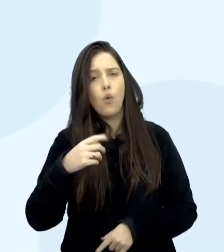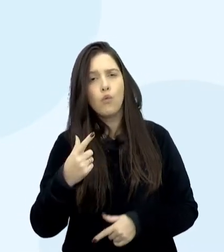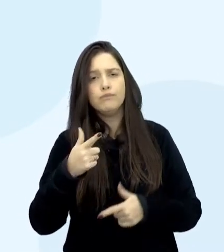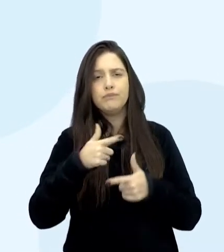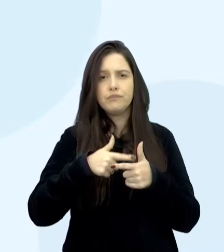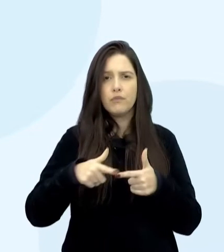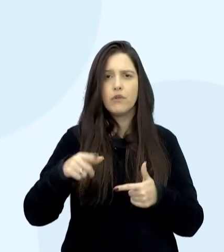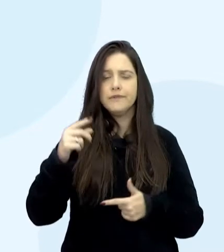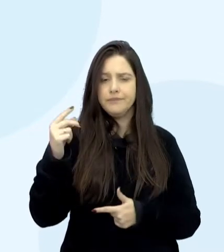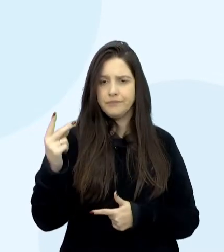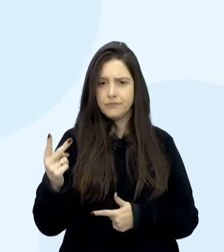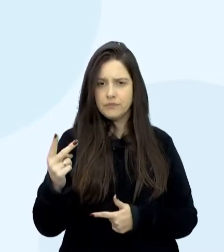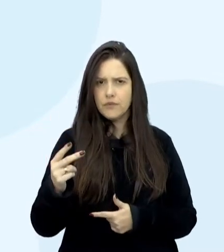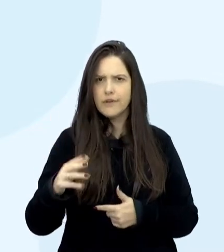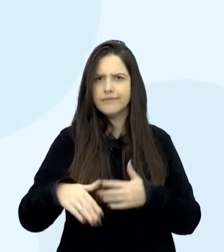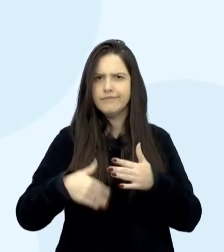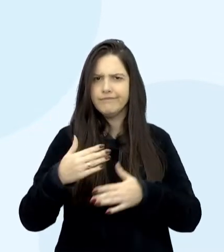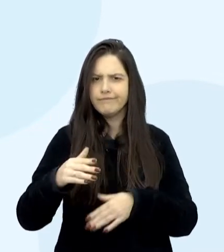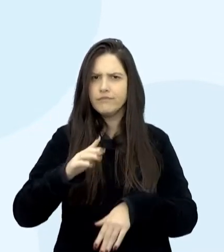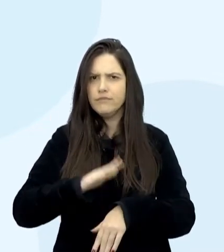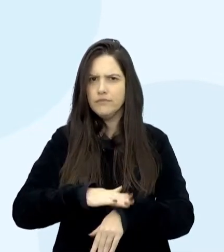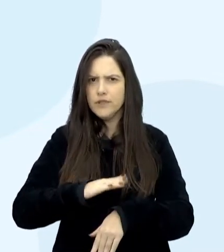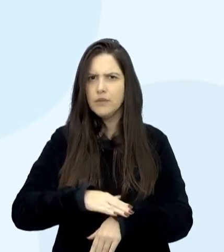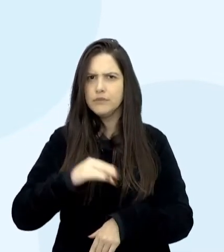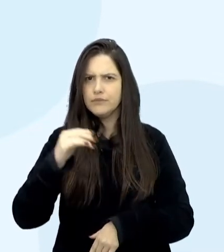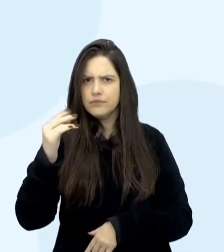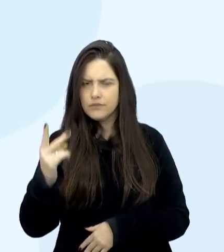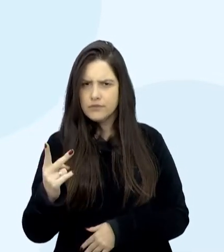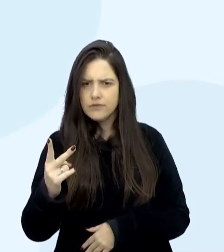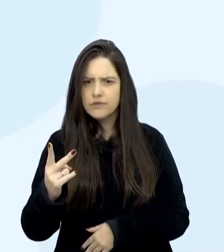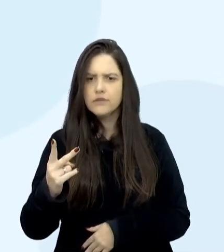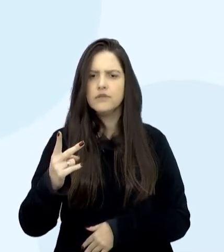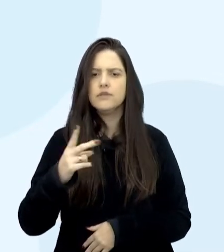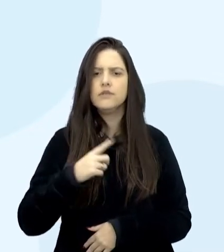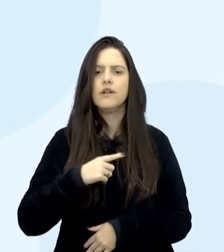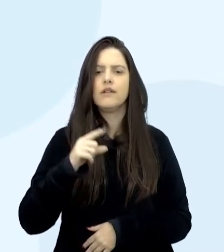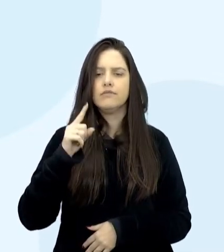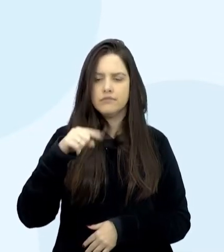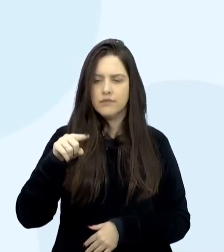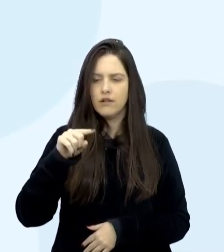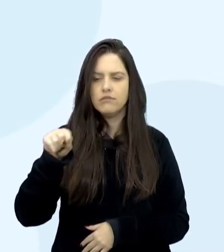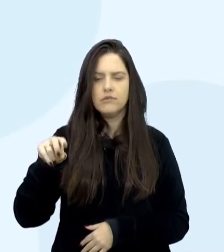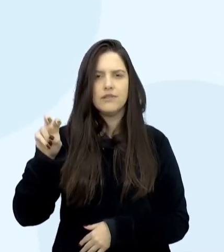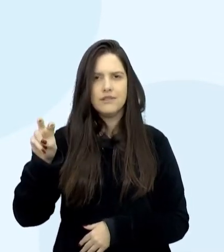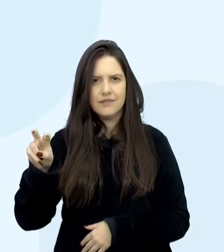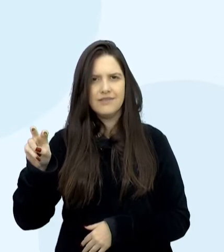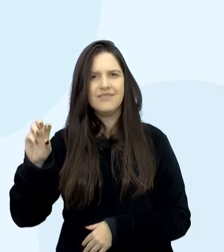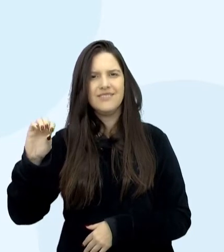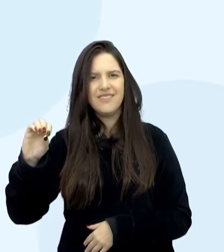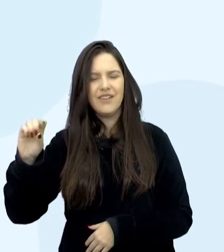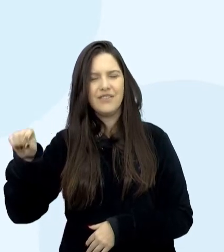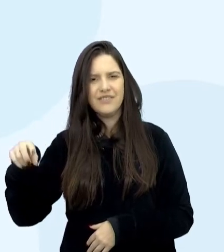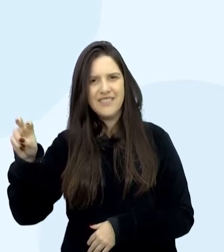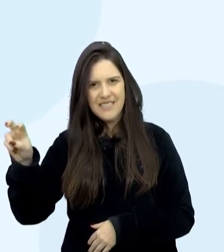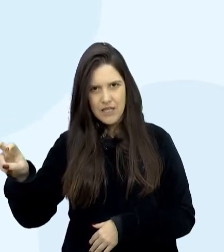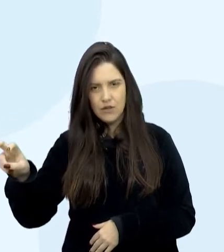2. Passado o tempo 2 vezes, né? Essa unidade de tempo 2 vezes, eu multipliquei 2 vezes